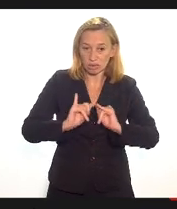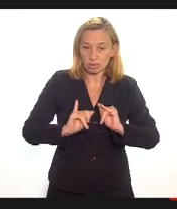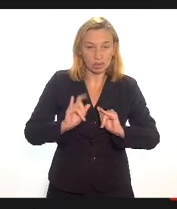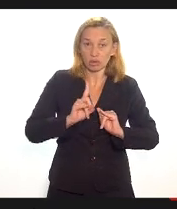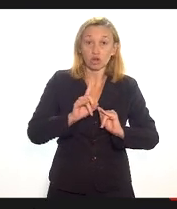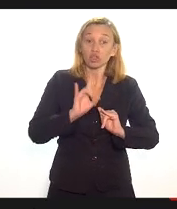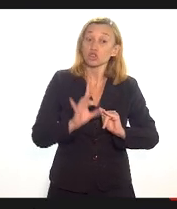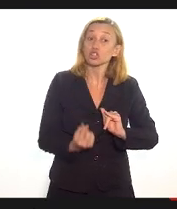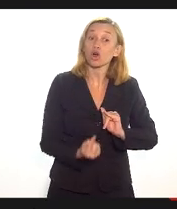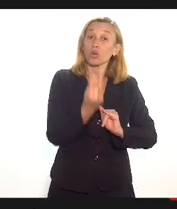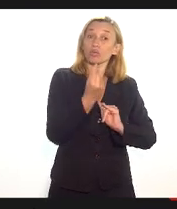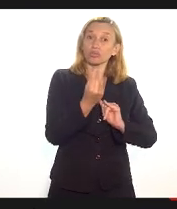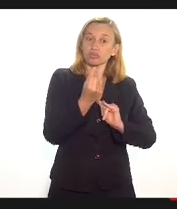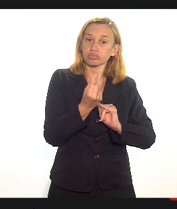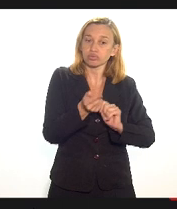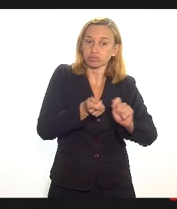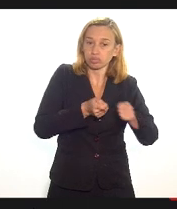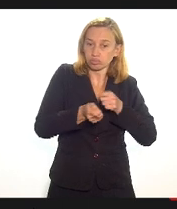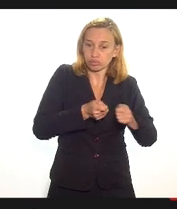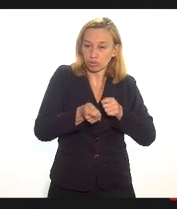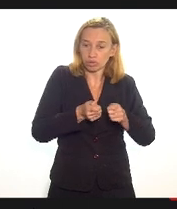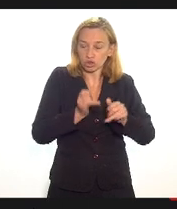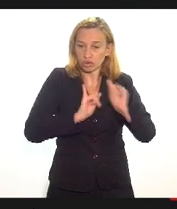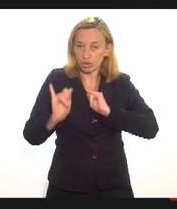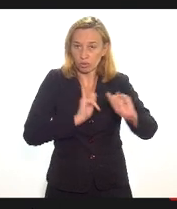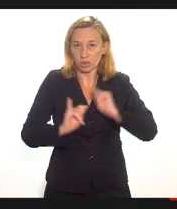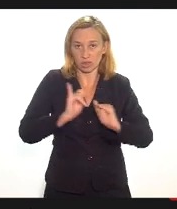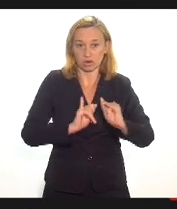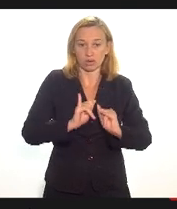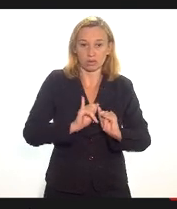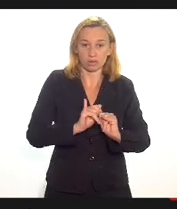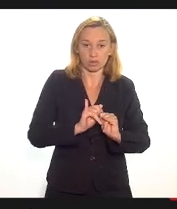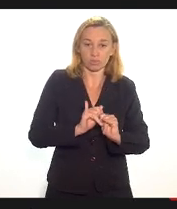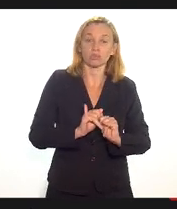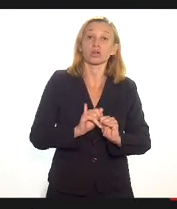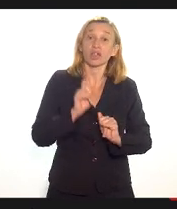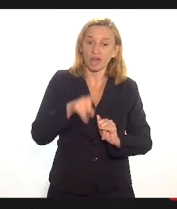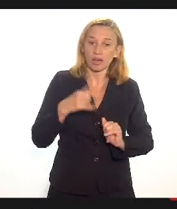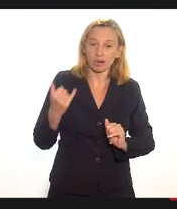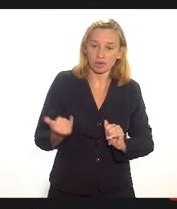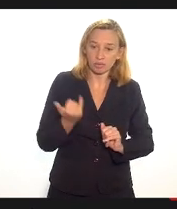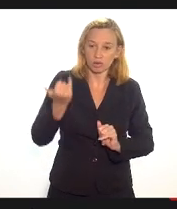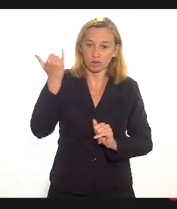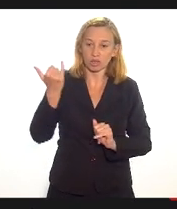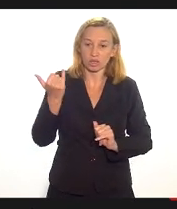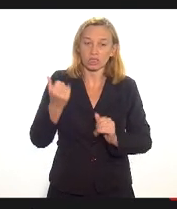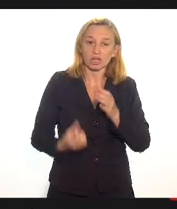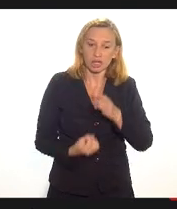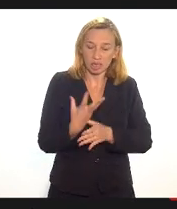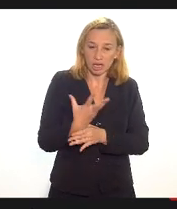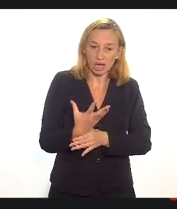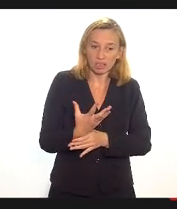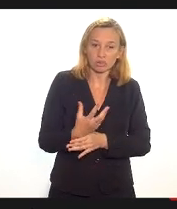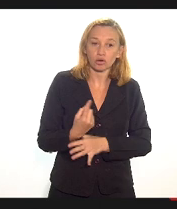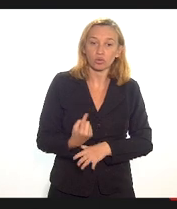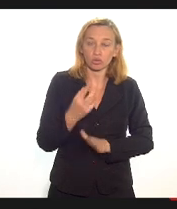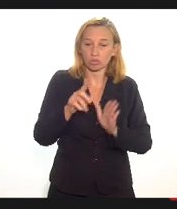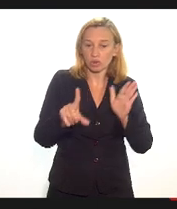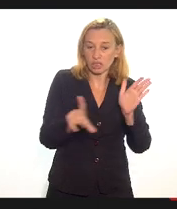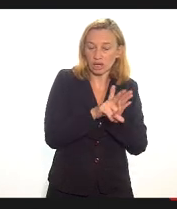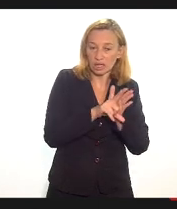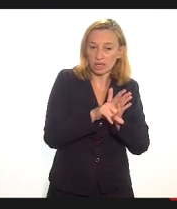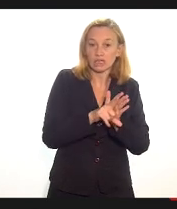muito. E aí, nesse caso, a Secretaria foi bastante sensível e foi construída, está sendo construída uma legislação